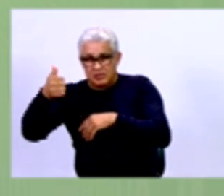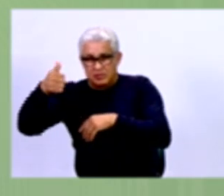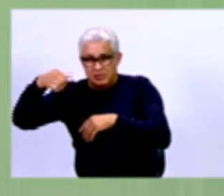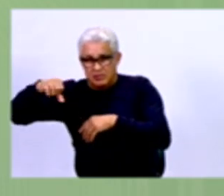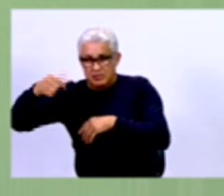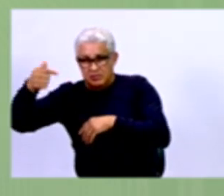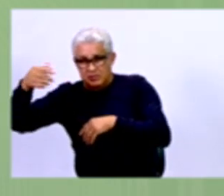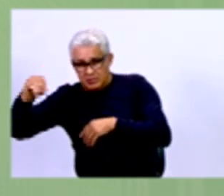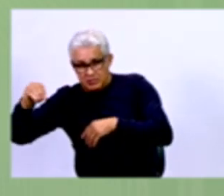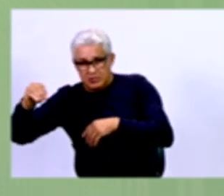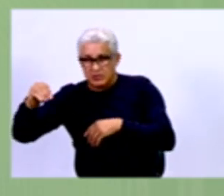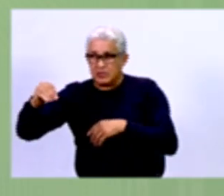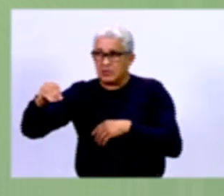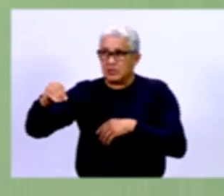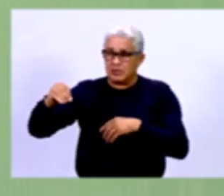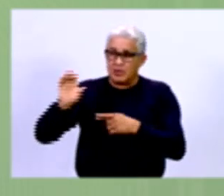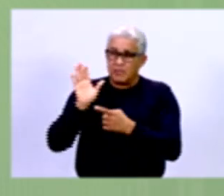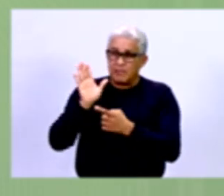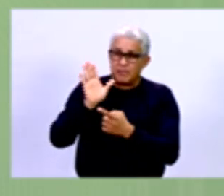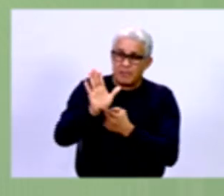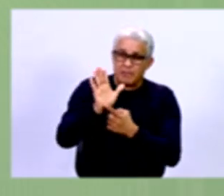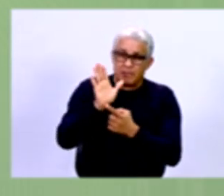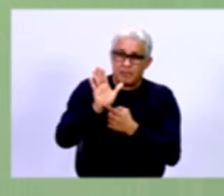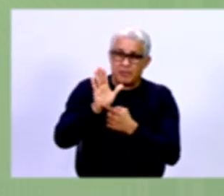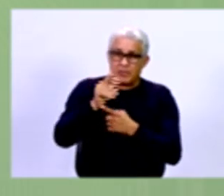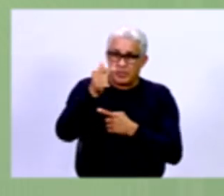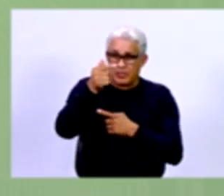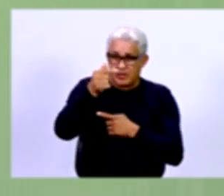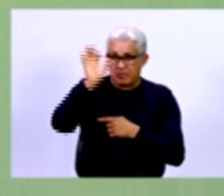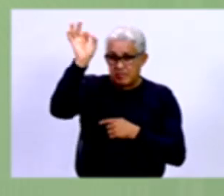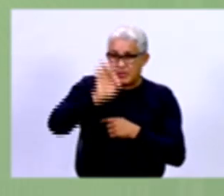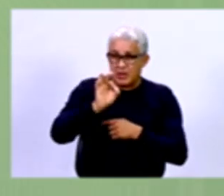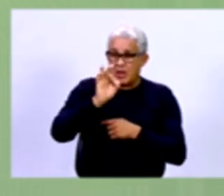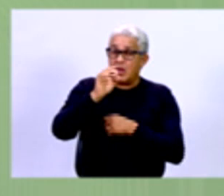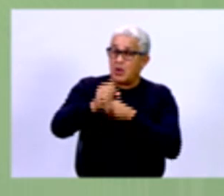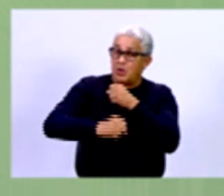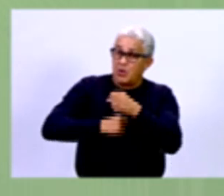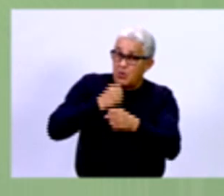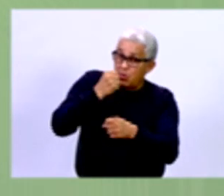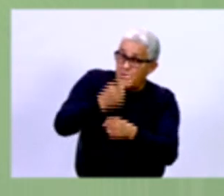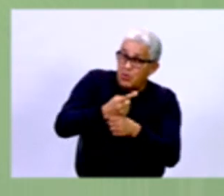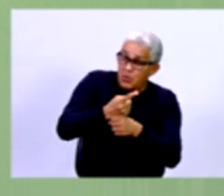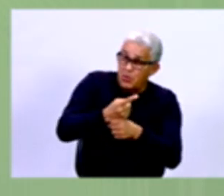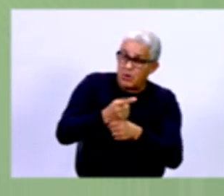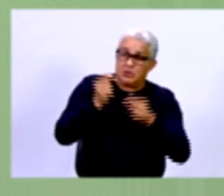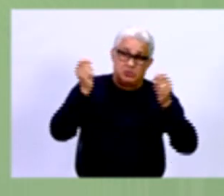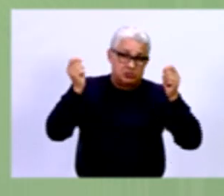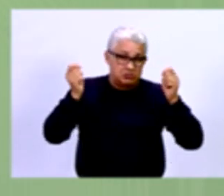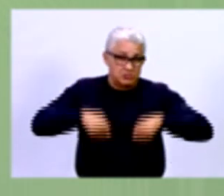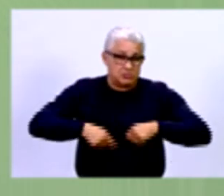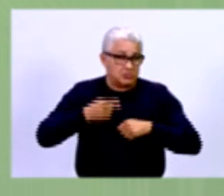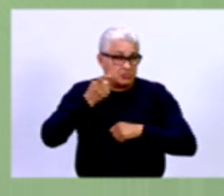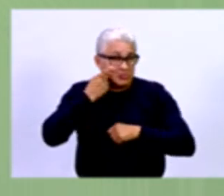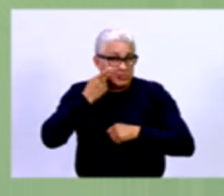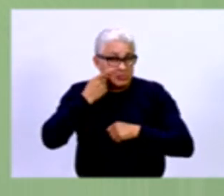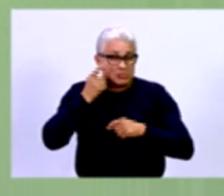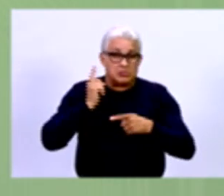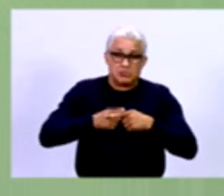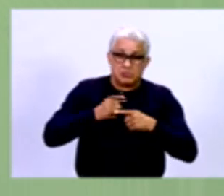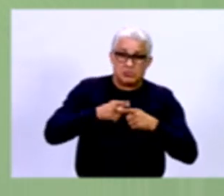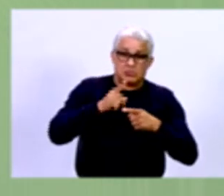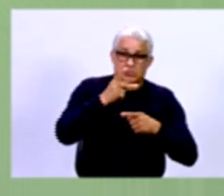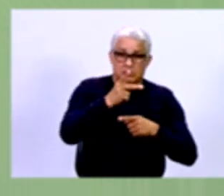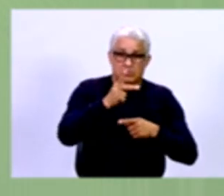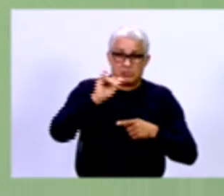PIB manifestou um crescimento em torno de 7% ao ano. Isso só é possível visualizar porque o PIB